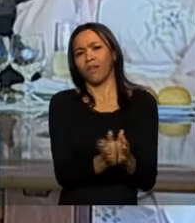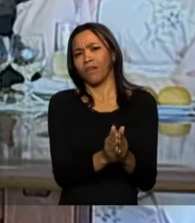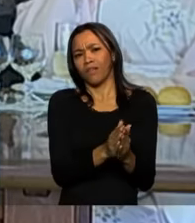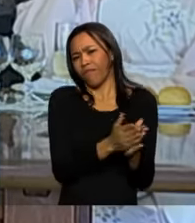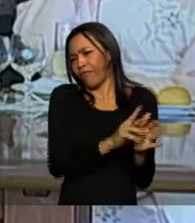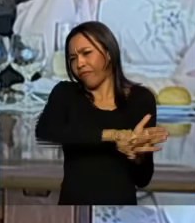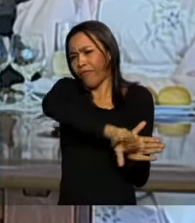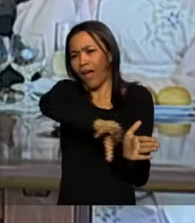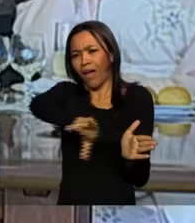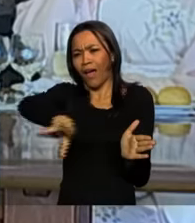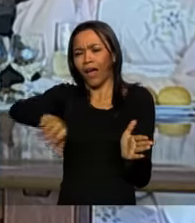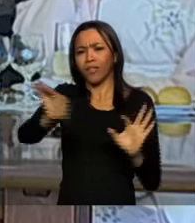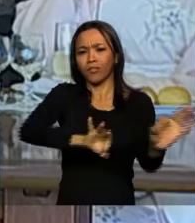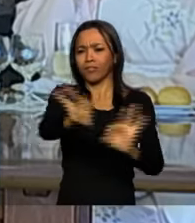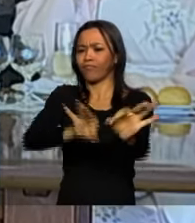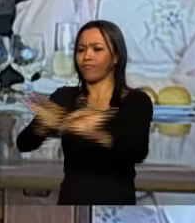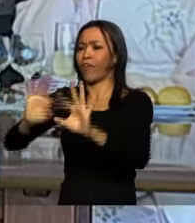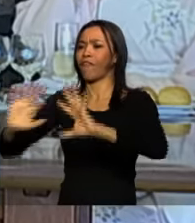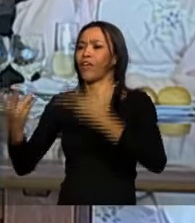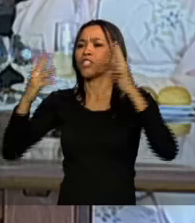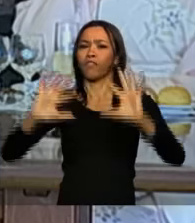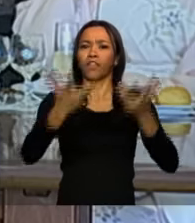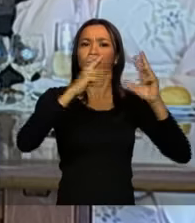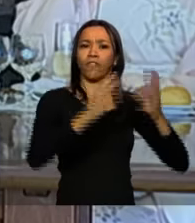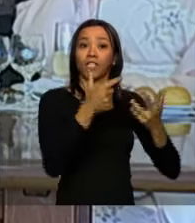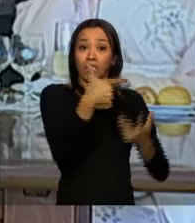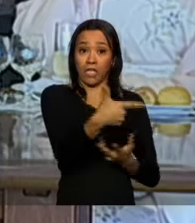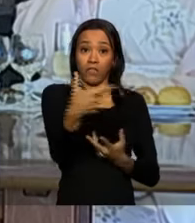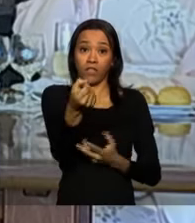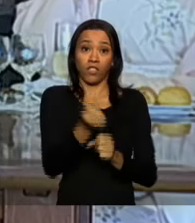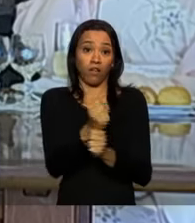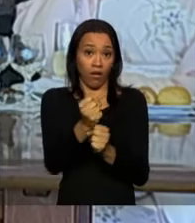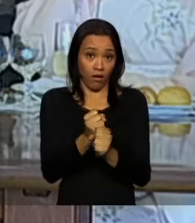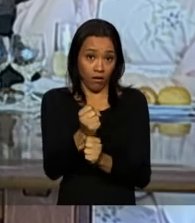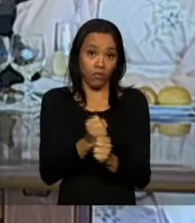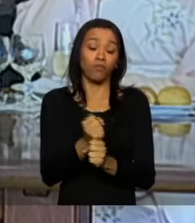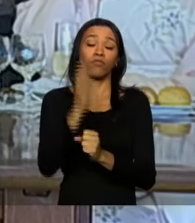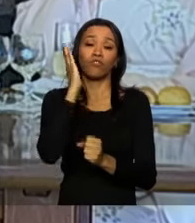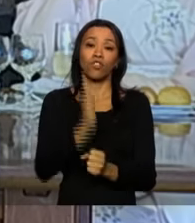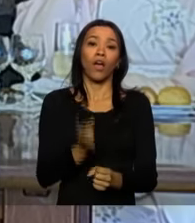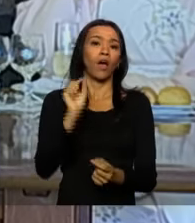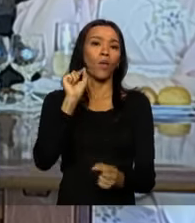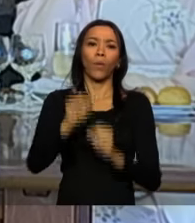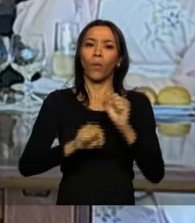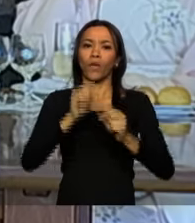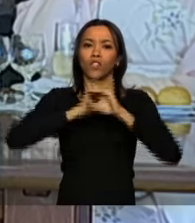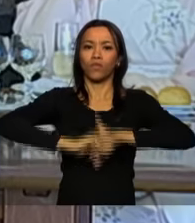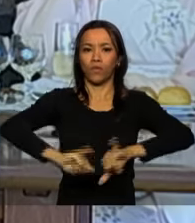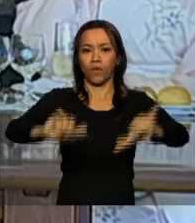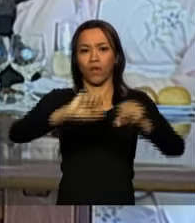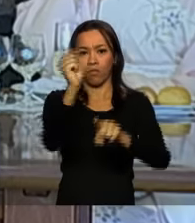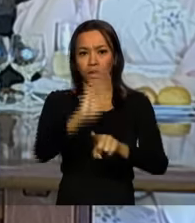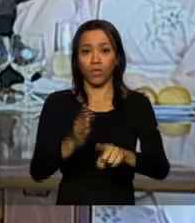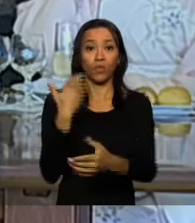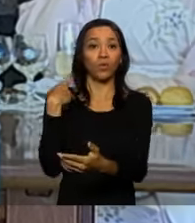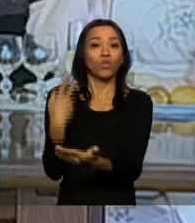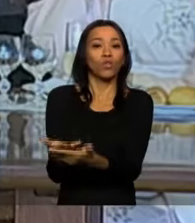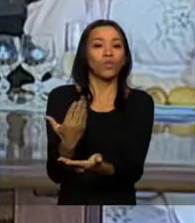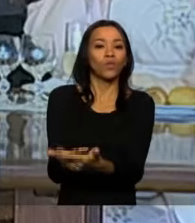atividades comemorativas dos 120 anos de nossa amizade, está a publicação no Brasil de seus